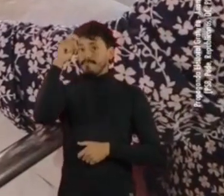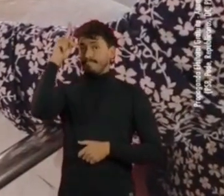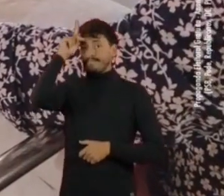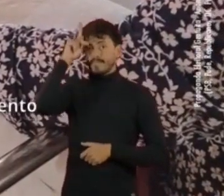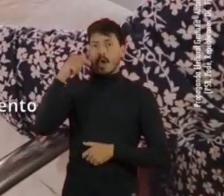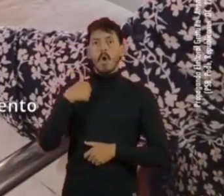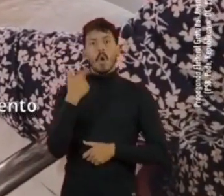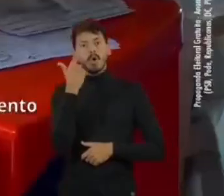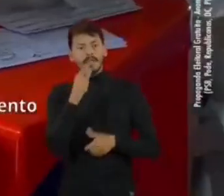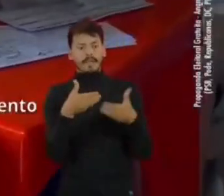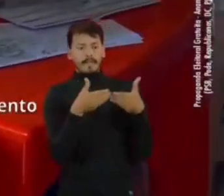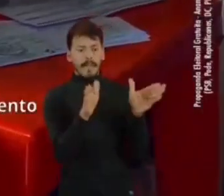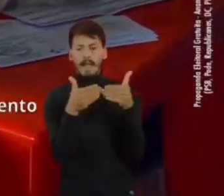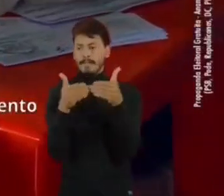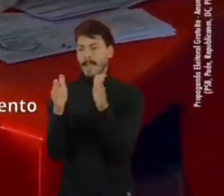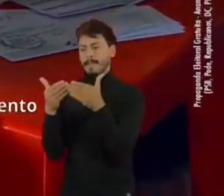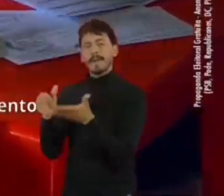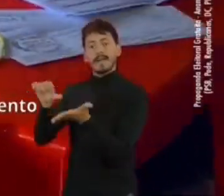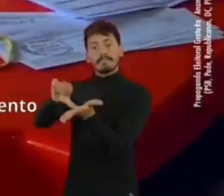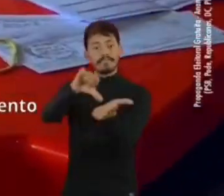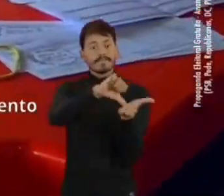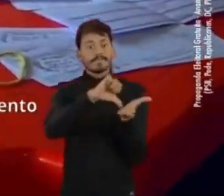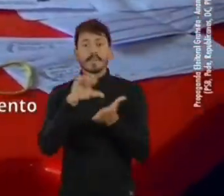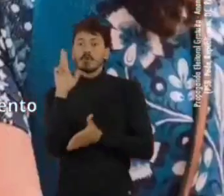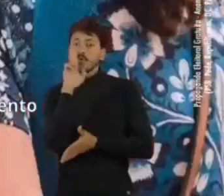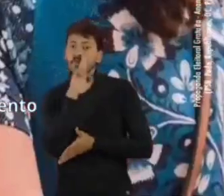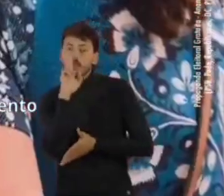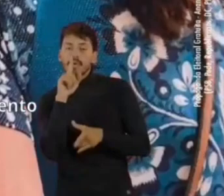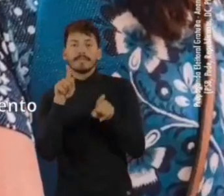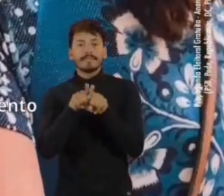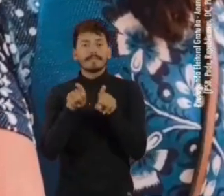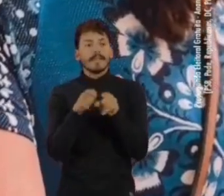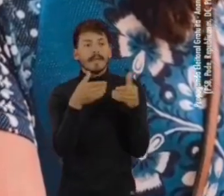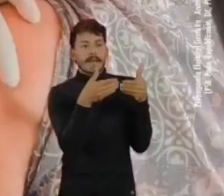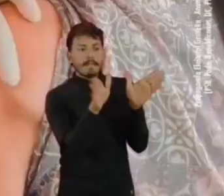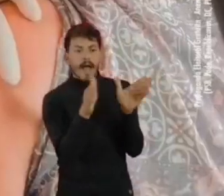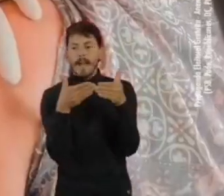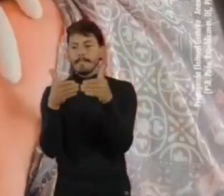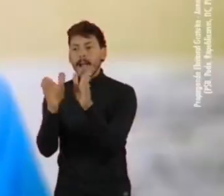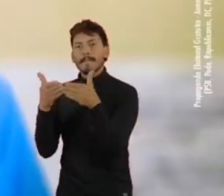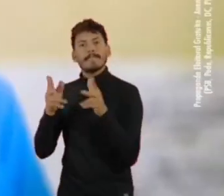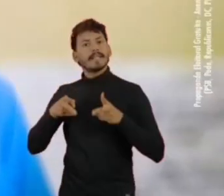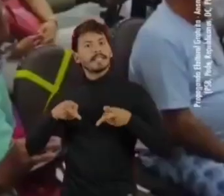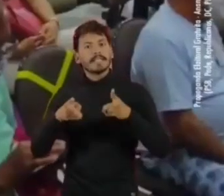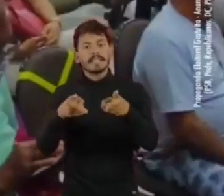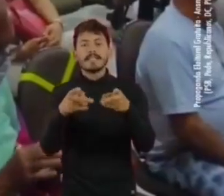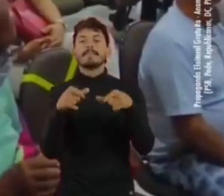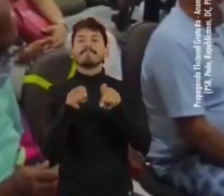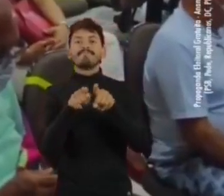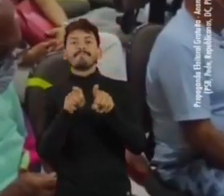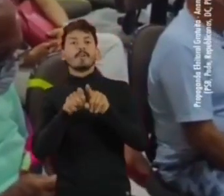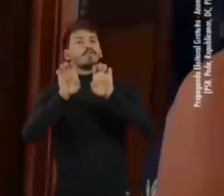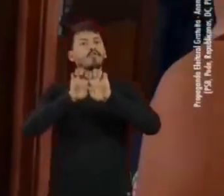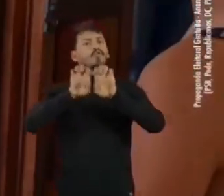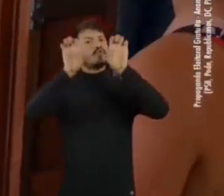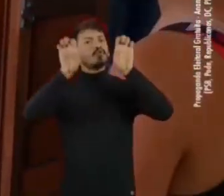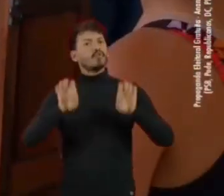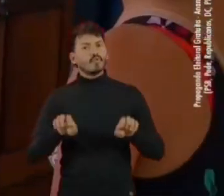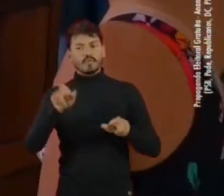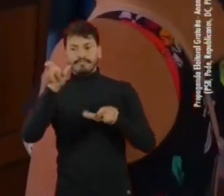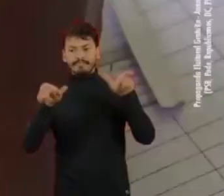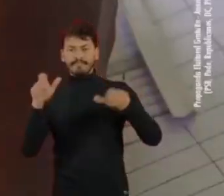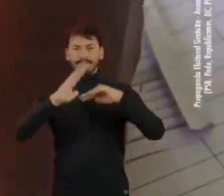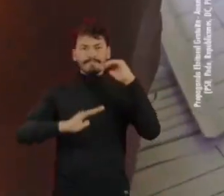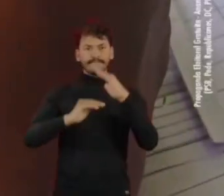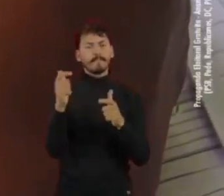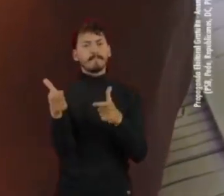abrir leitos, conseguir manter as unidades de pronto atendimento abertas, da estrutura para que os